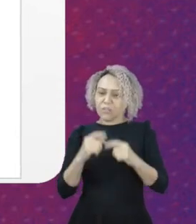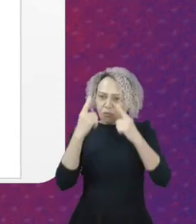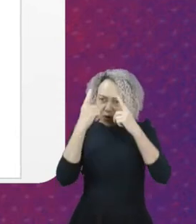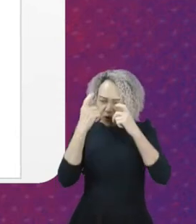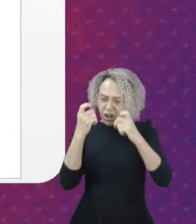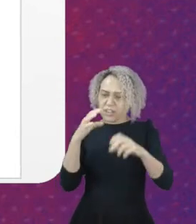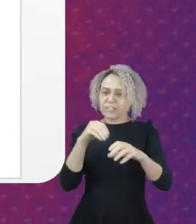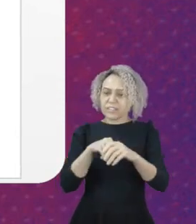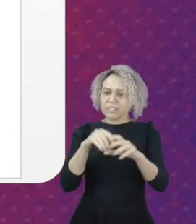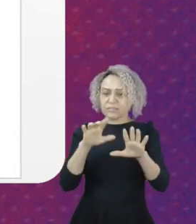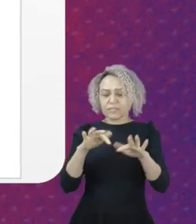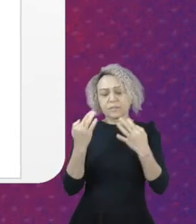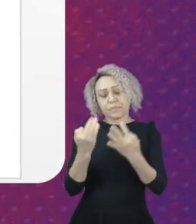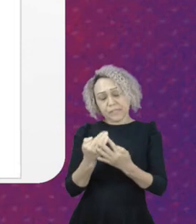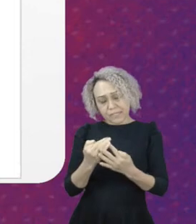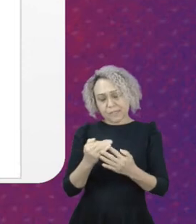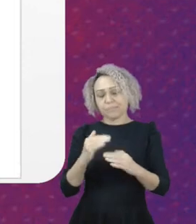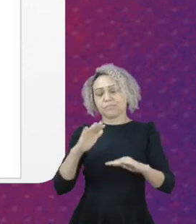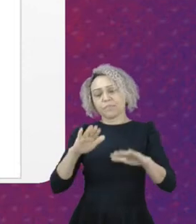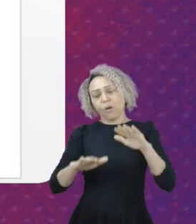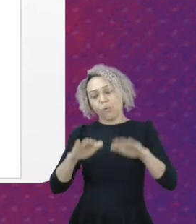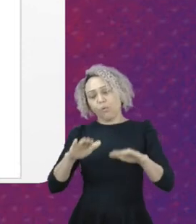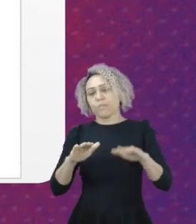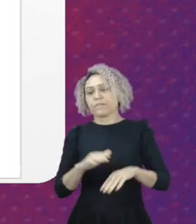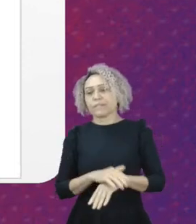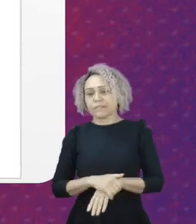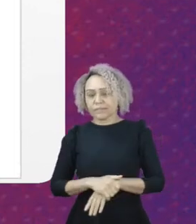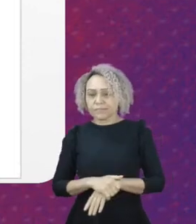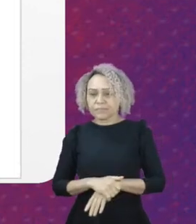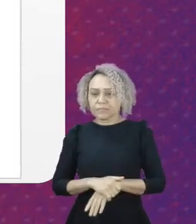isso como violência, porque